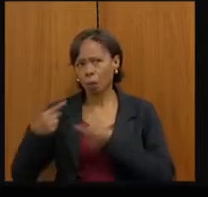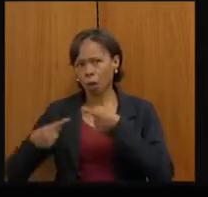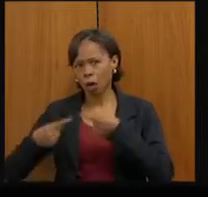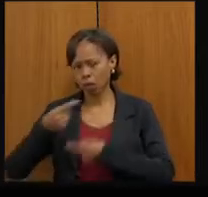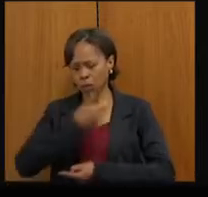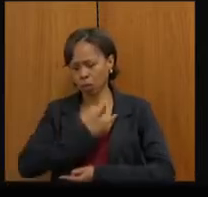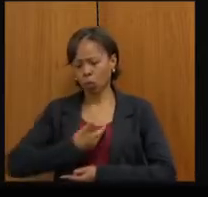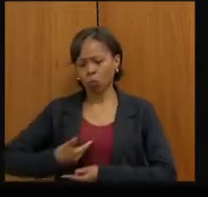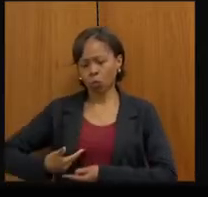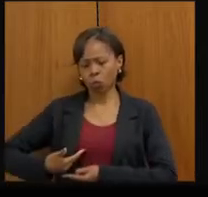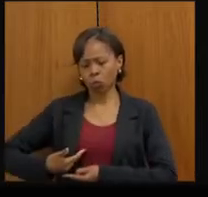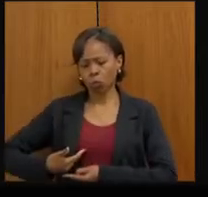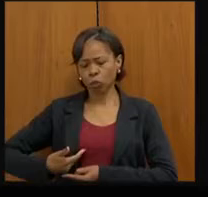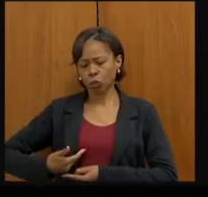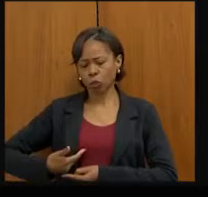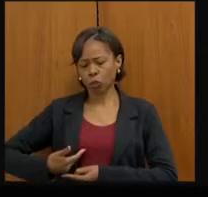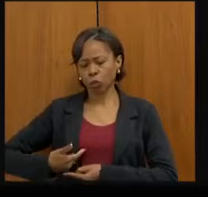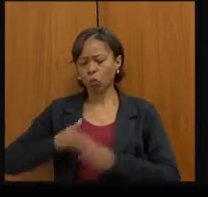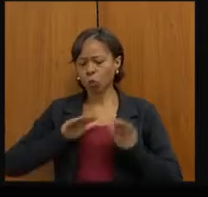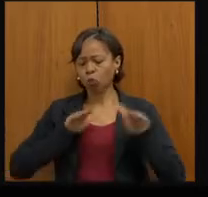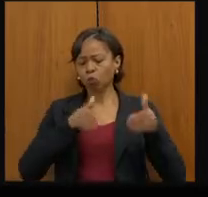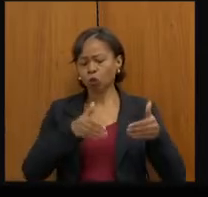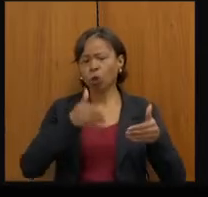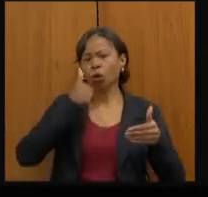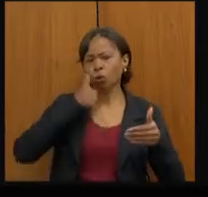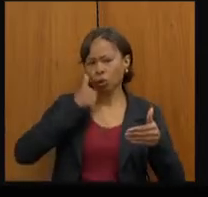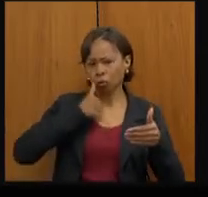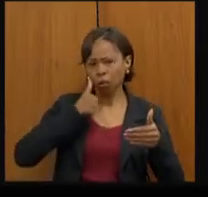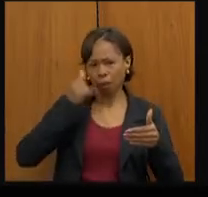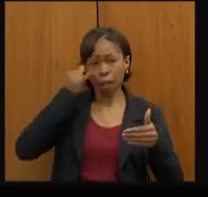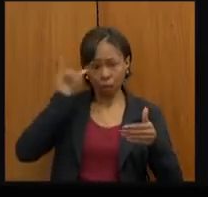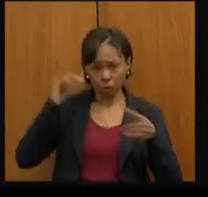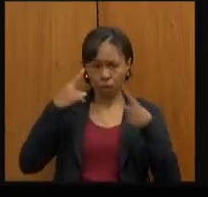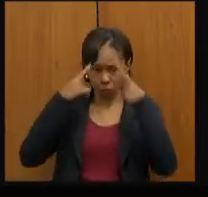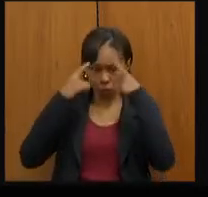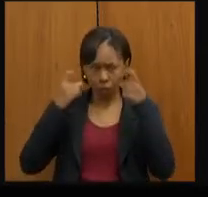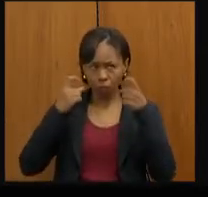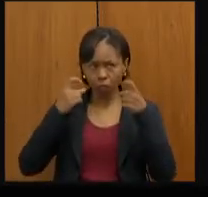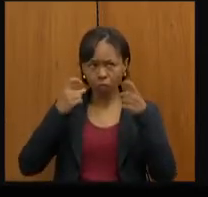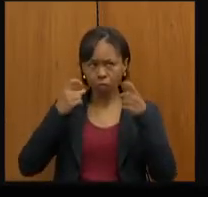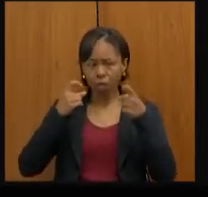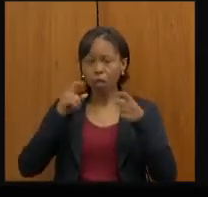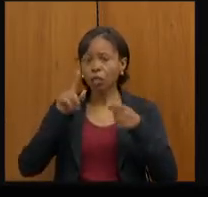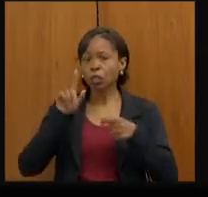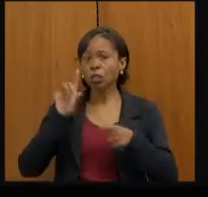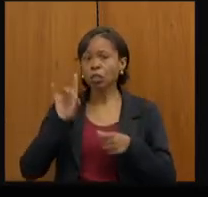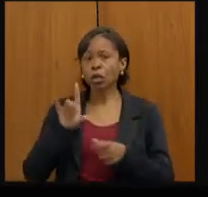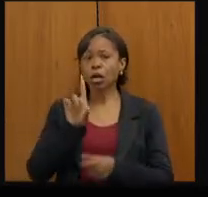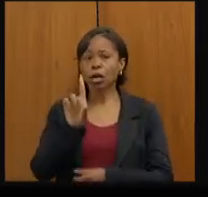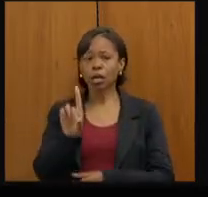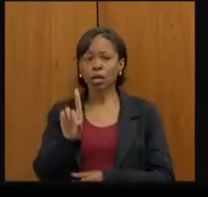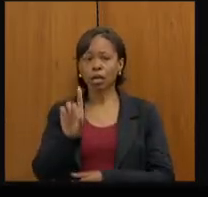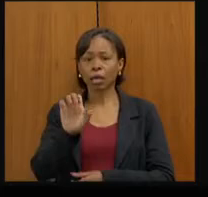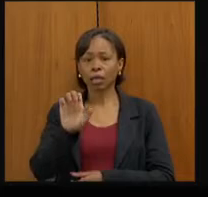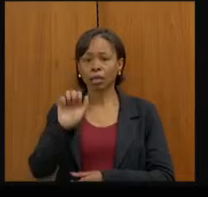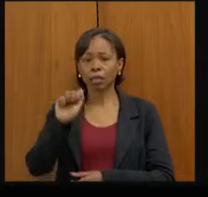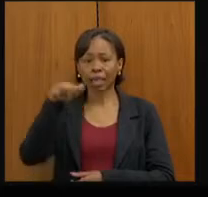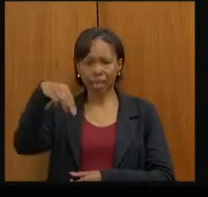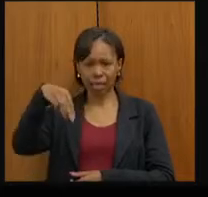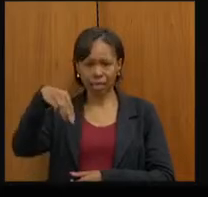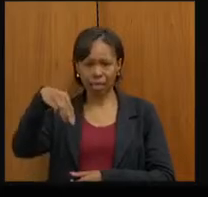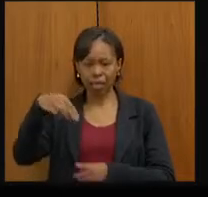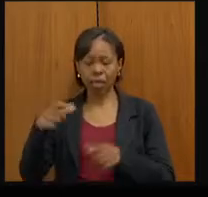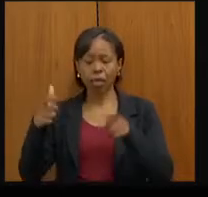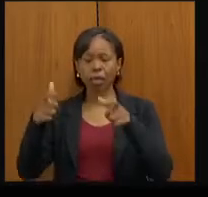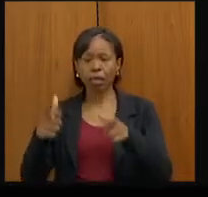à violência contra a mulher em todo o Vale do Jequitinhonha é adiante Diamantina que